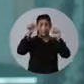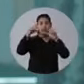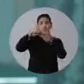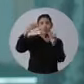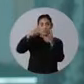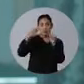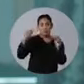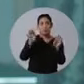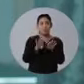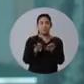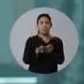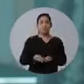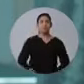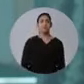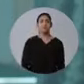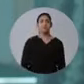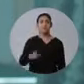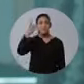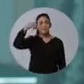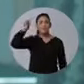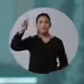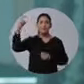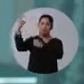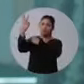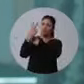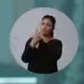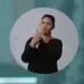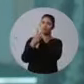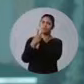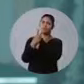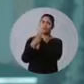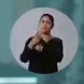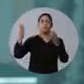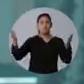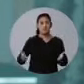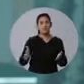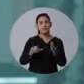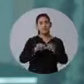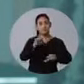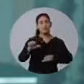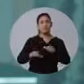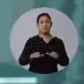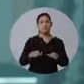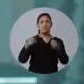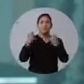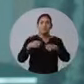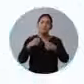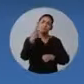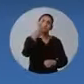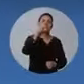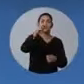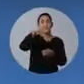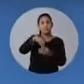que o Acre precisa. Se Deus colocou essa oportunidade em nosso caminho, a hora é agora. Preciso do seu